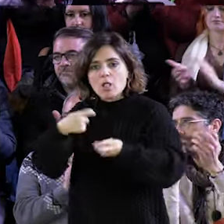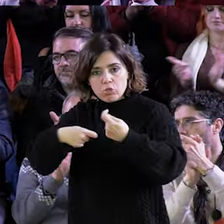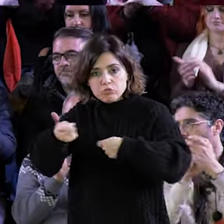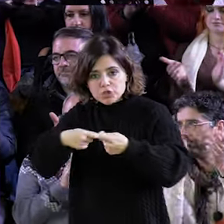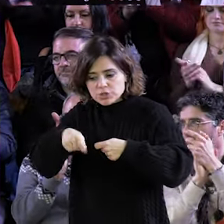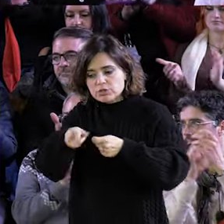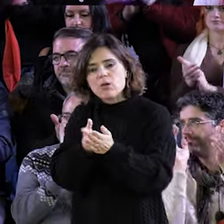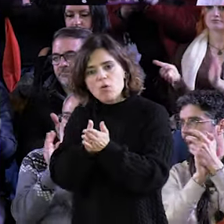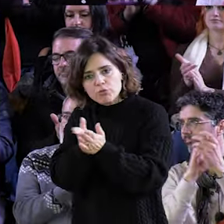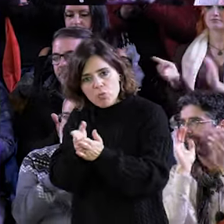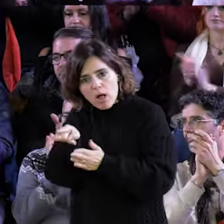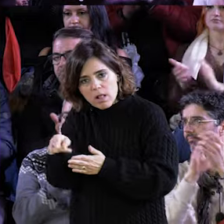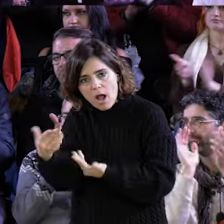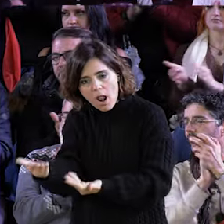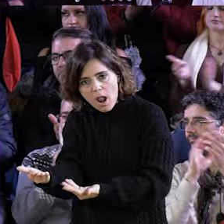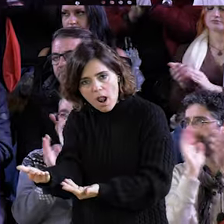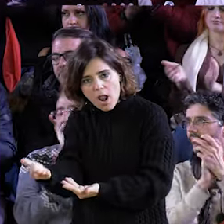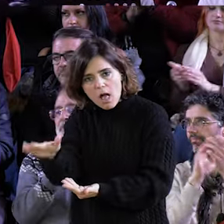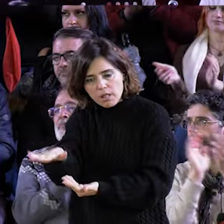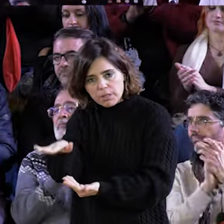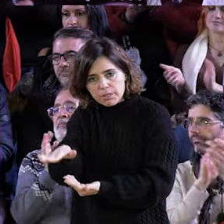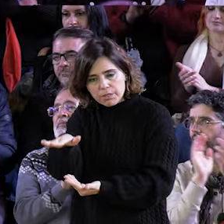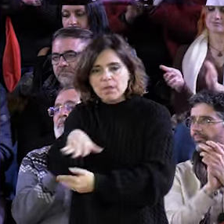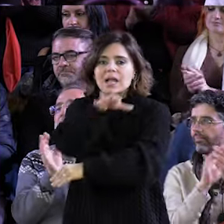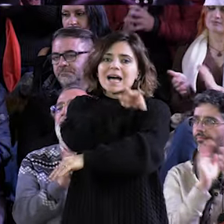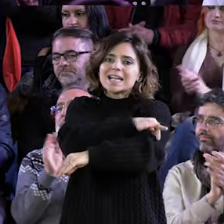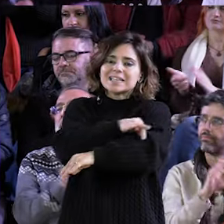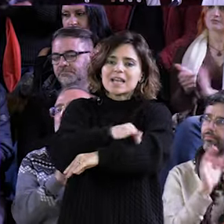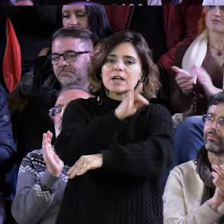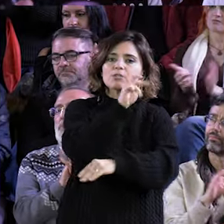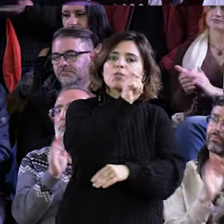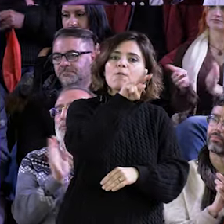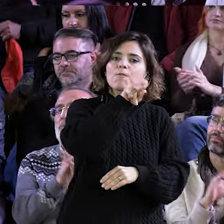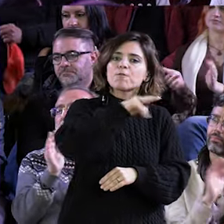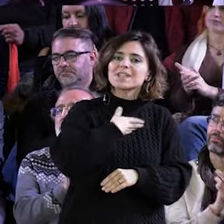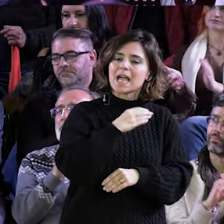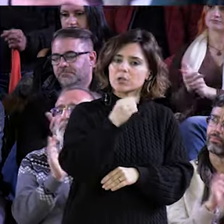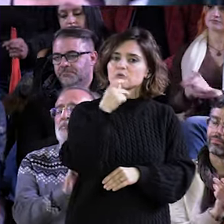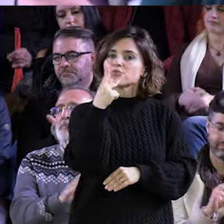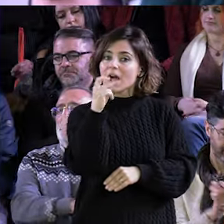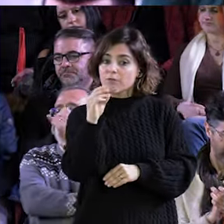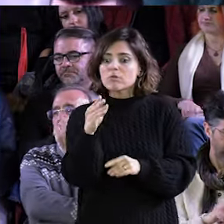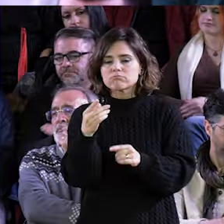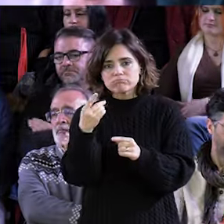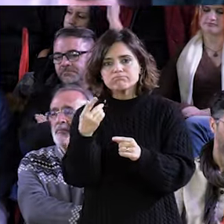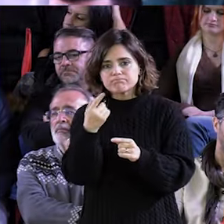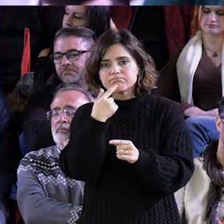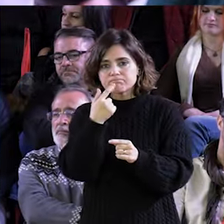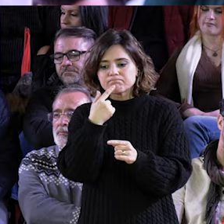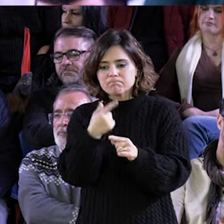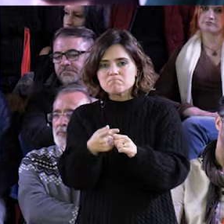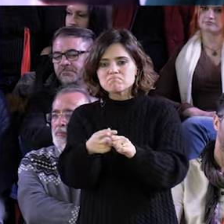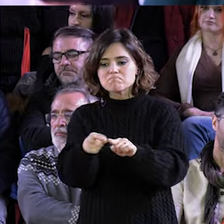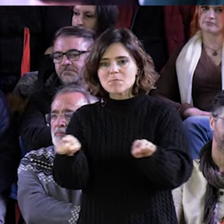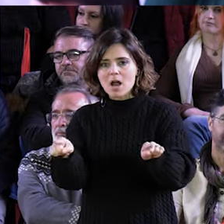o mestre arquiteto Fernando Távora fez a distinção essencial.